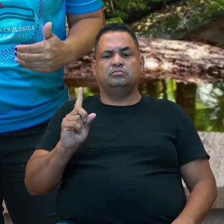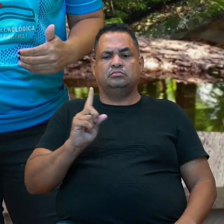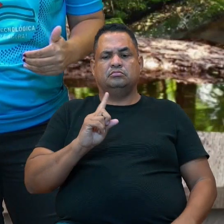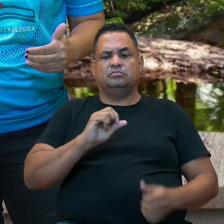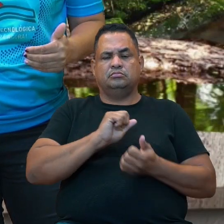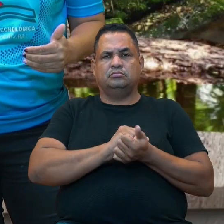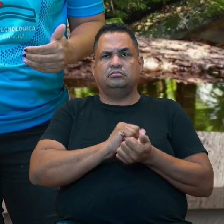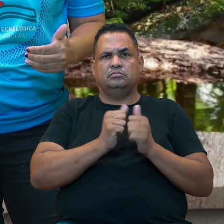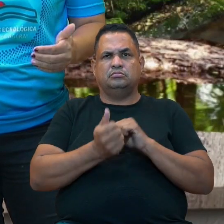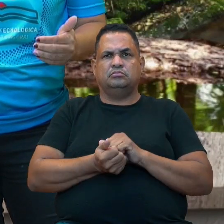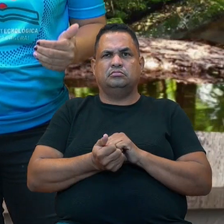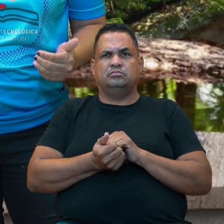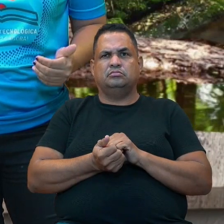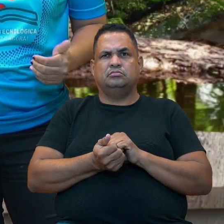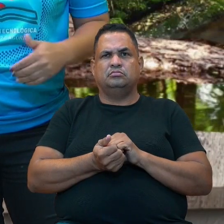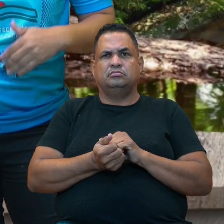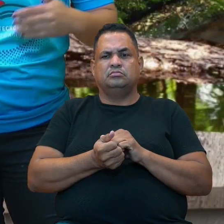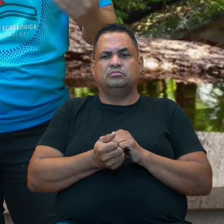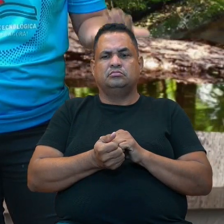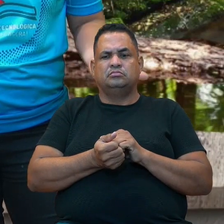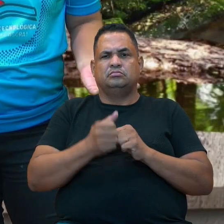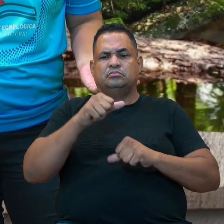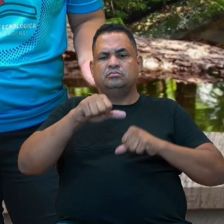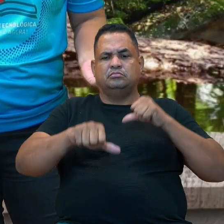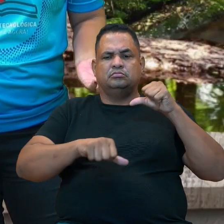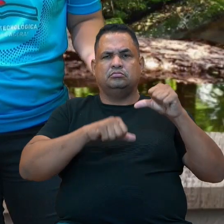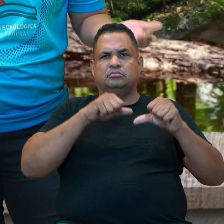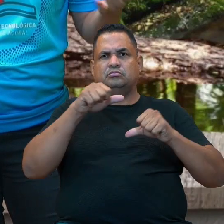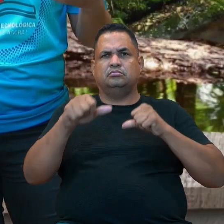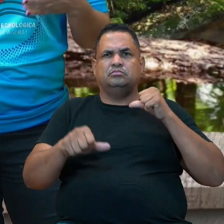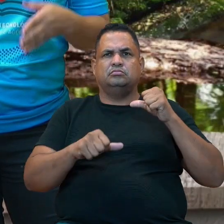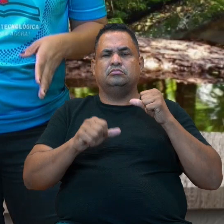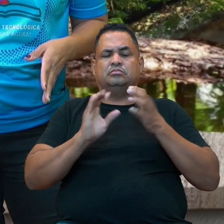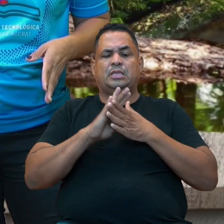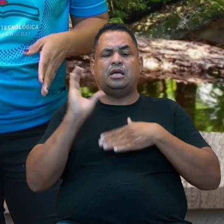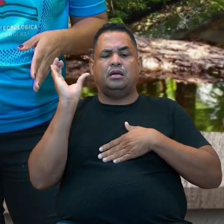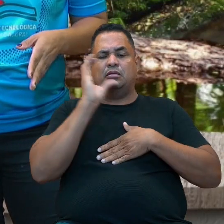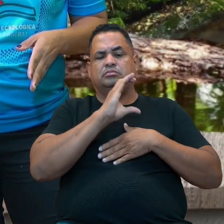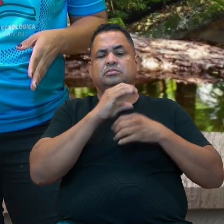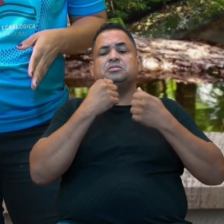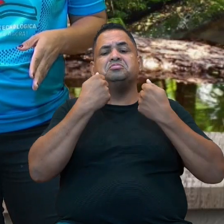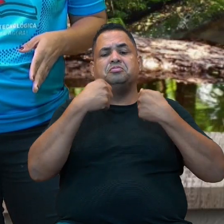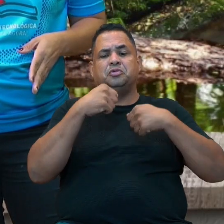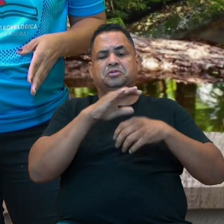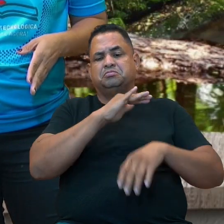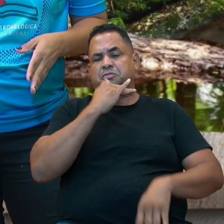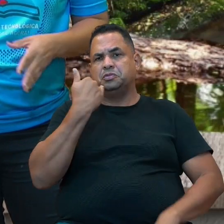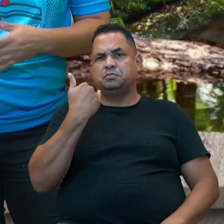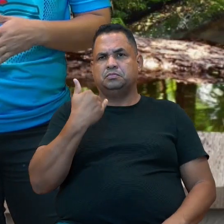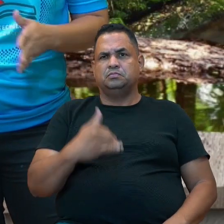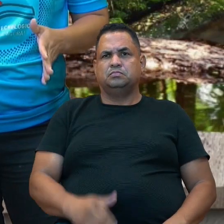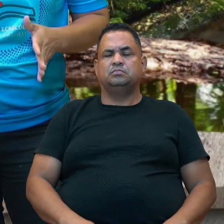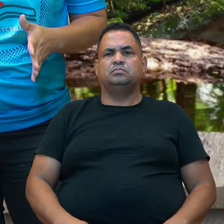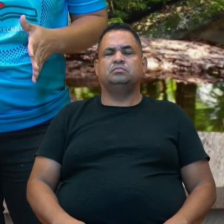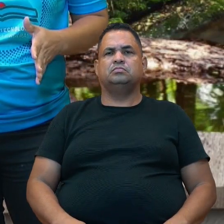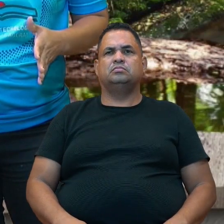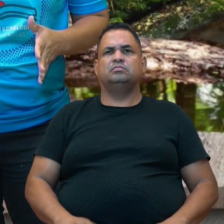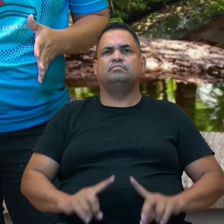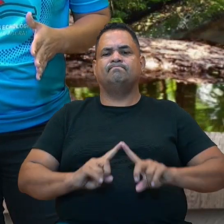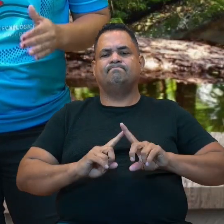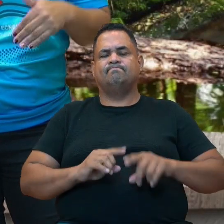adaptadas a essa modificação brusca e elas podem morrer, tá? Mais